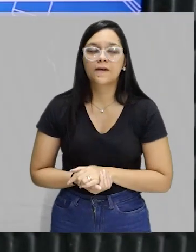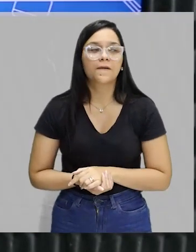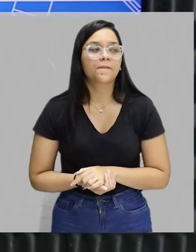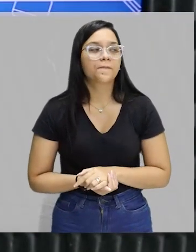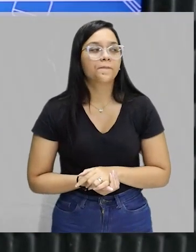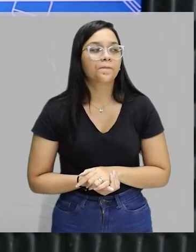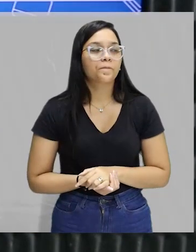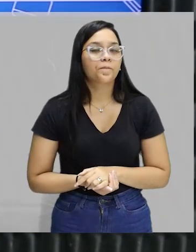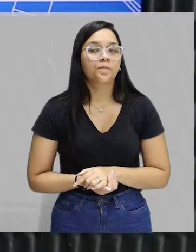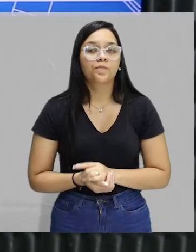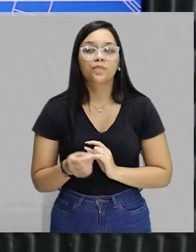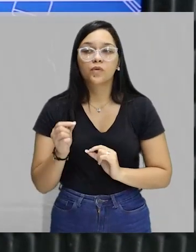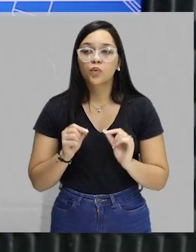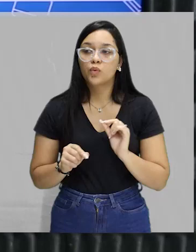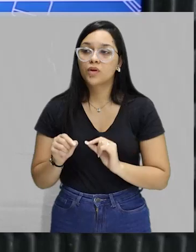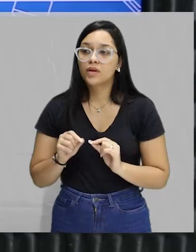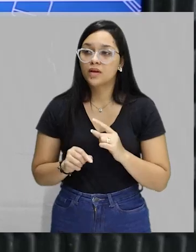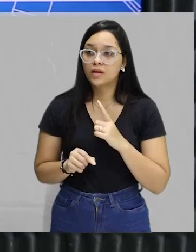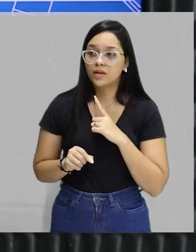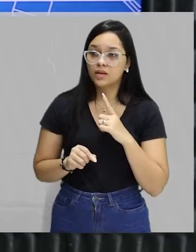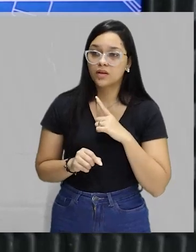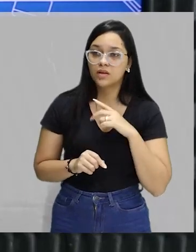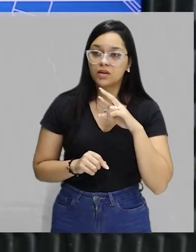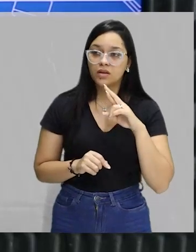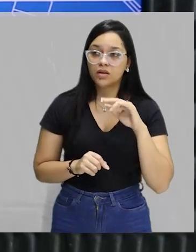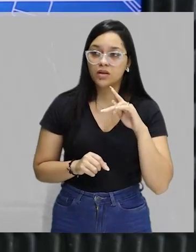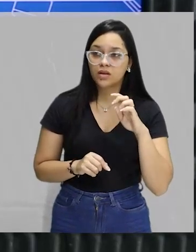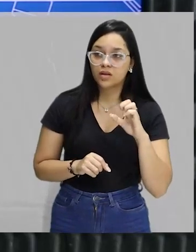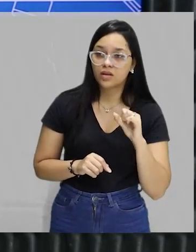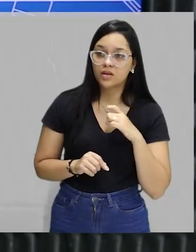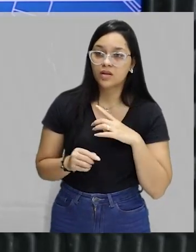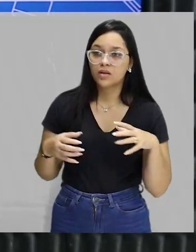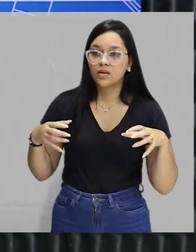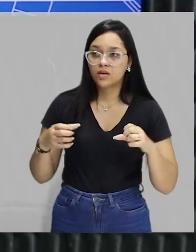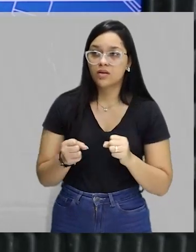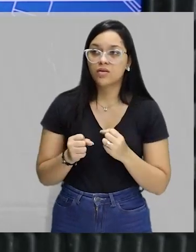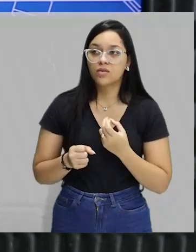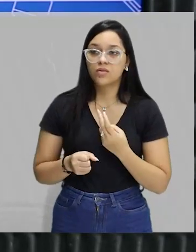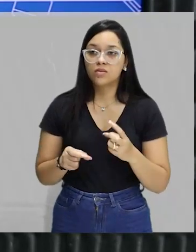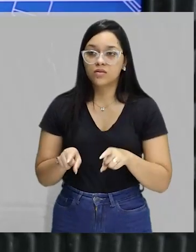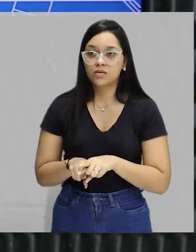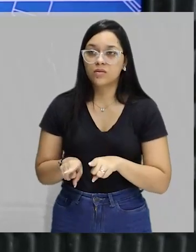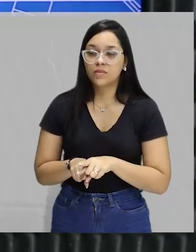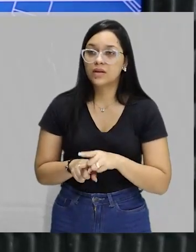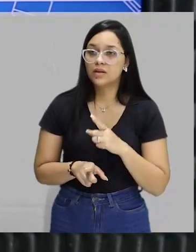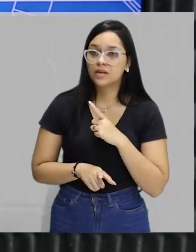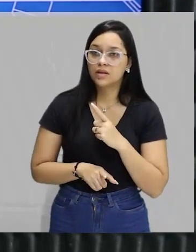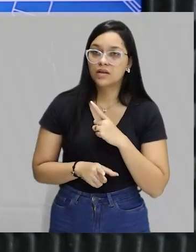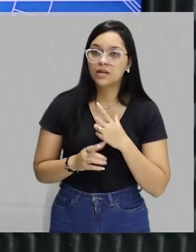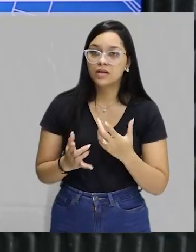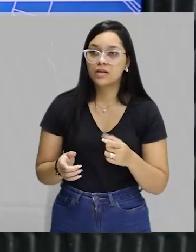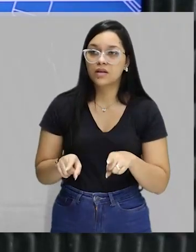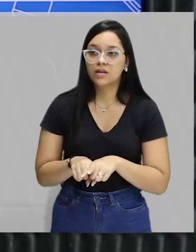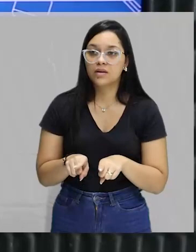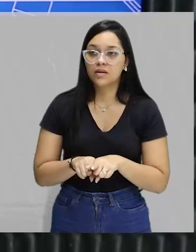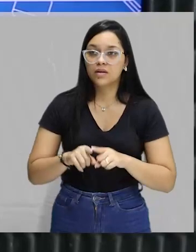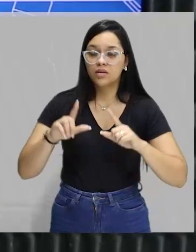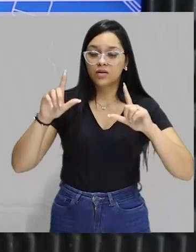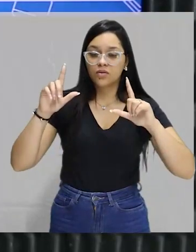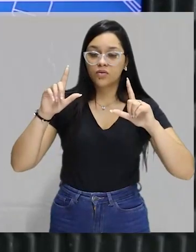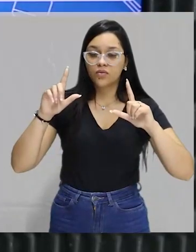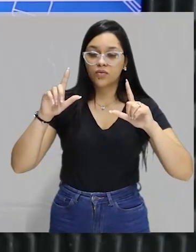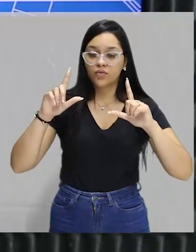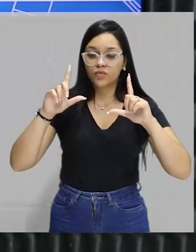no estúdio que o autor, o Richter, ele pegou fotos do campo de concentração, este aqui, e tirou fotos de